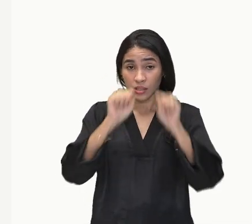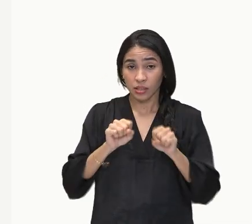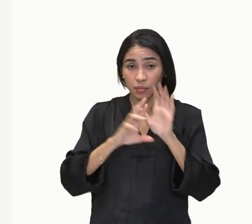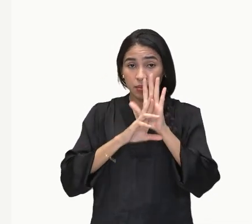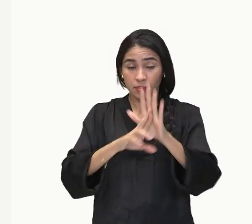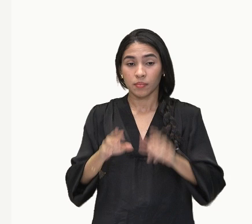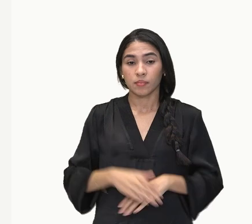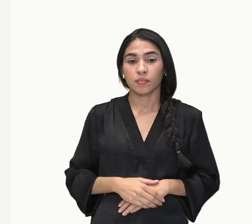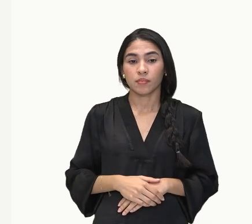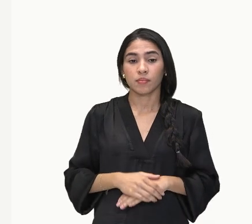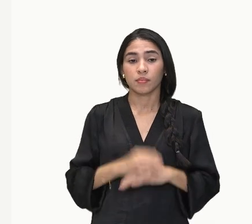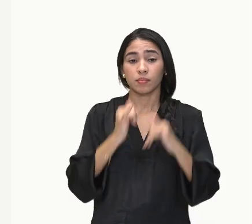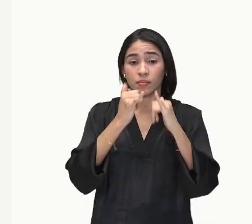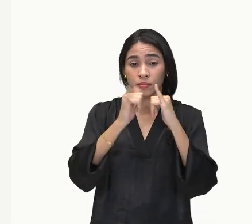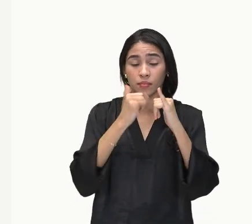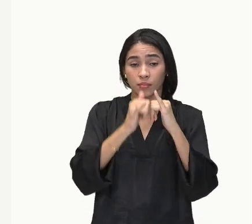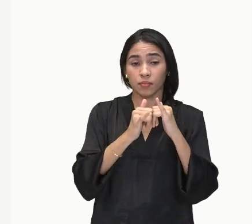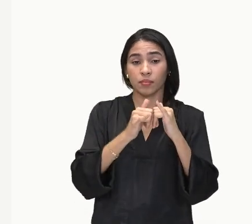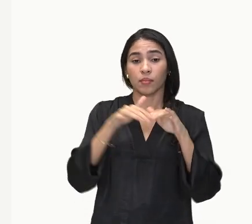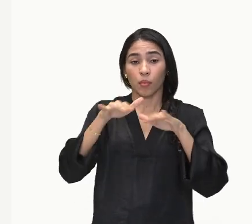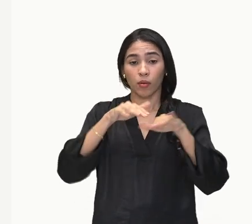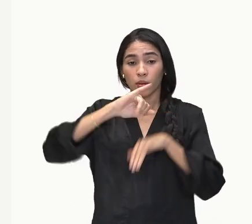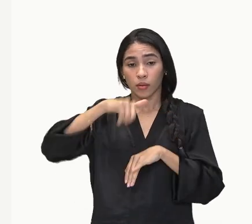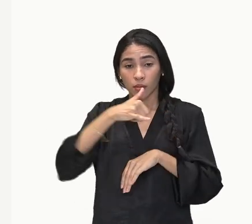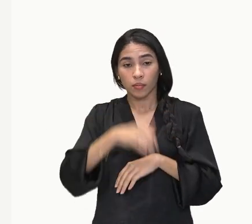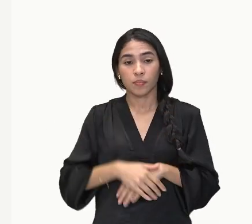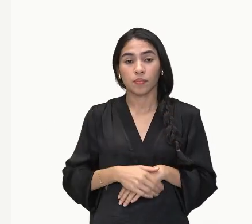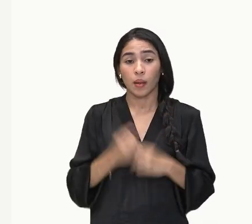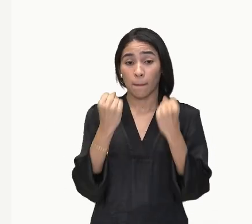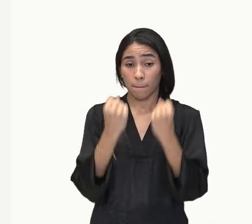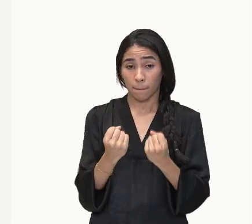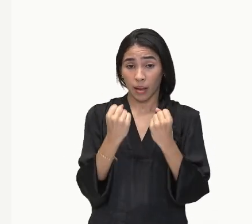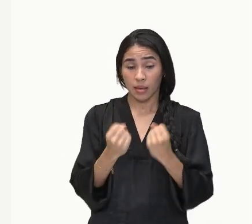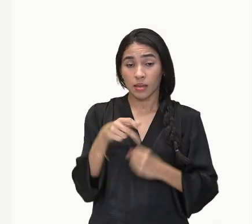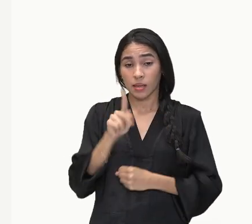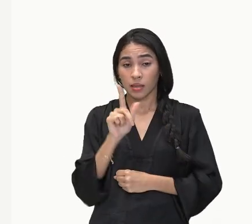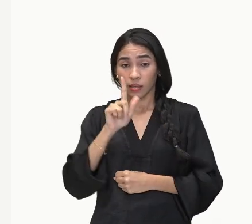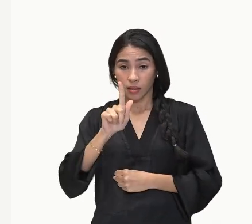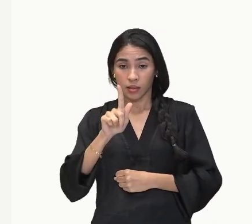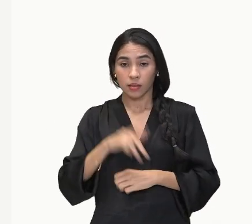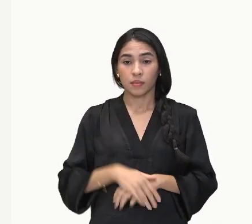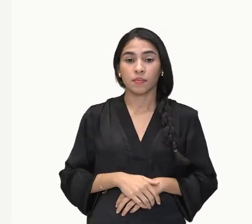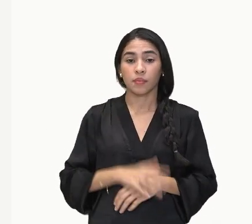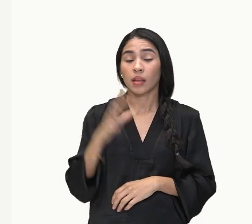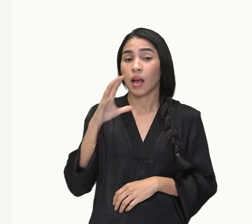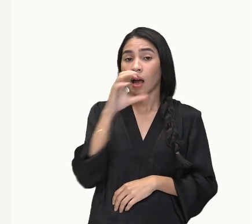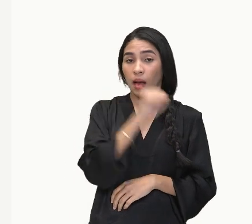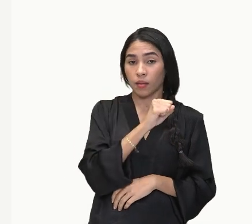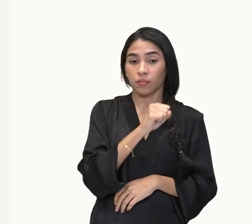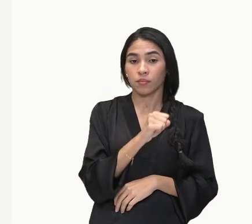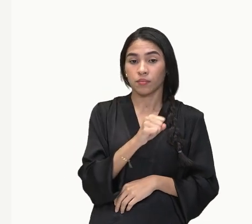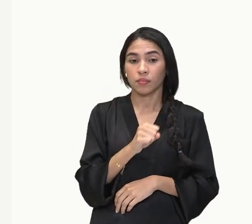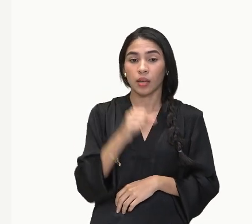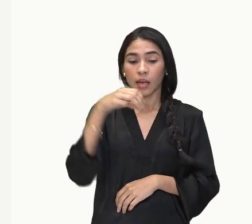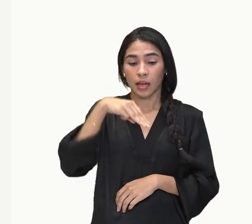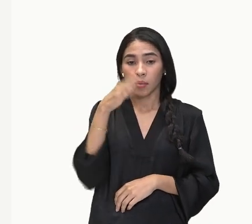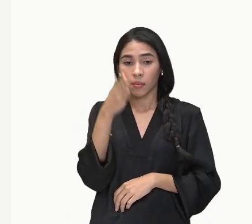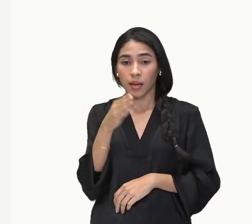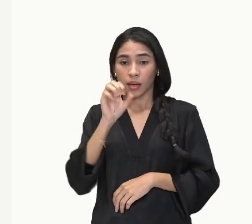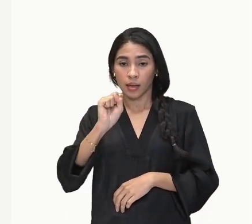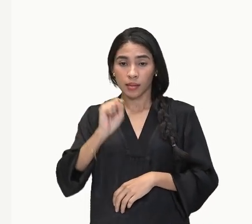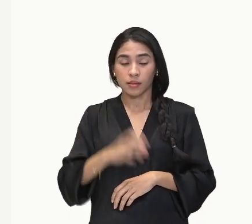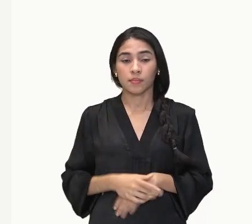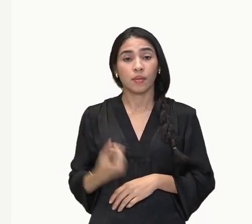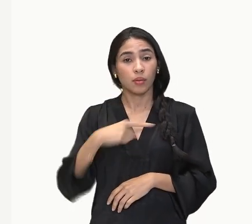energia cinética é joules, a massa do corpo é quilogramas e a velocidade é metros por segundo. Para a